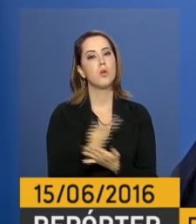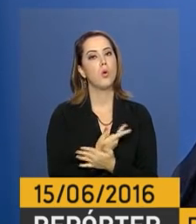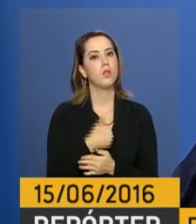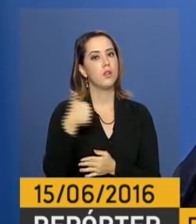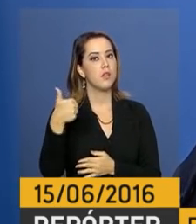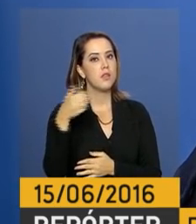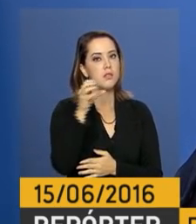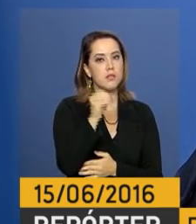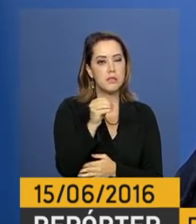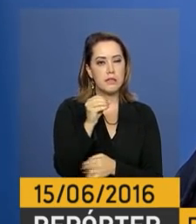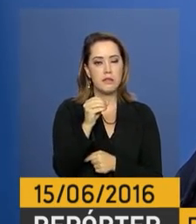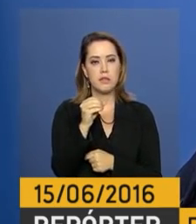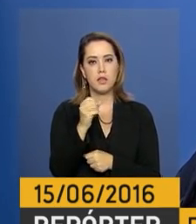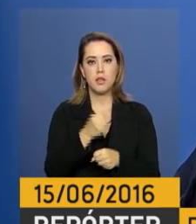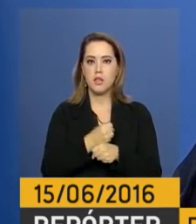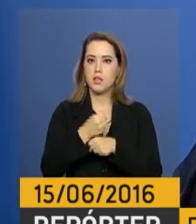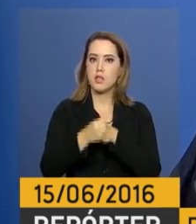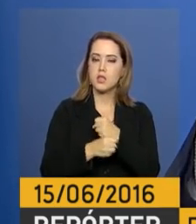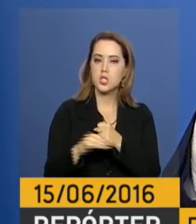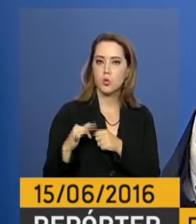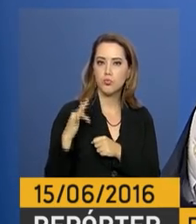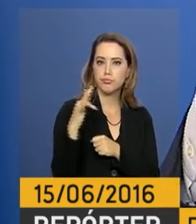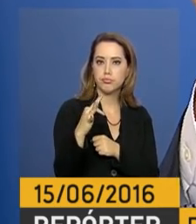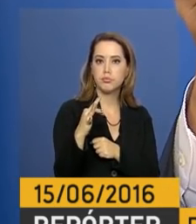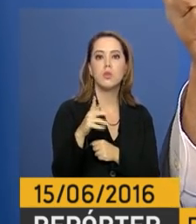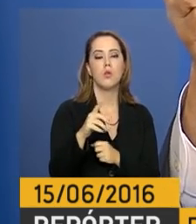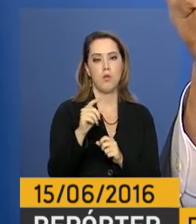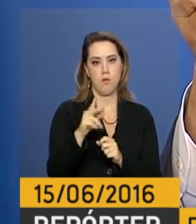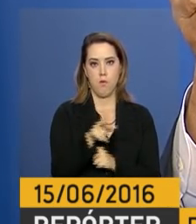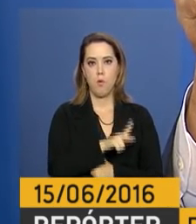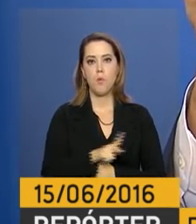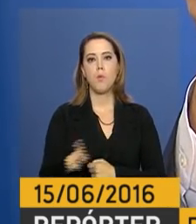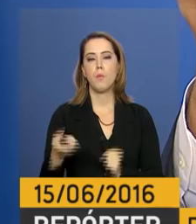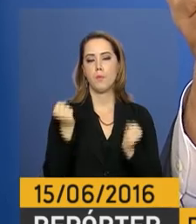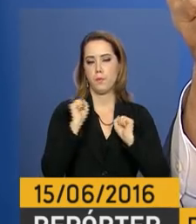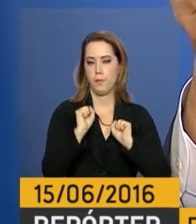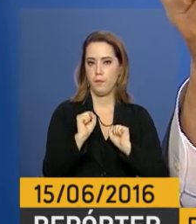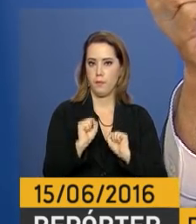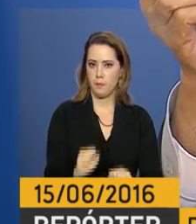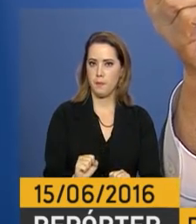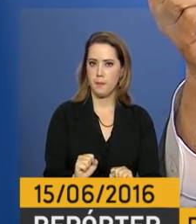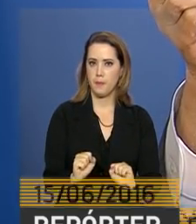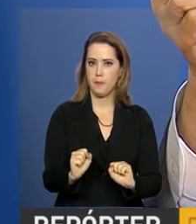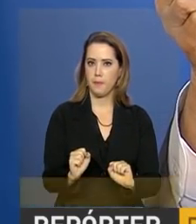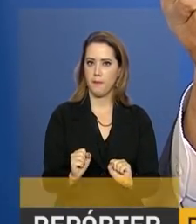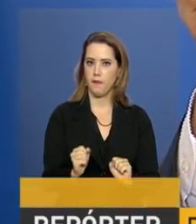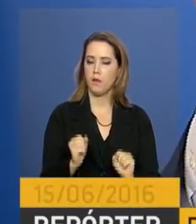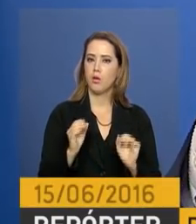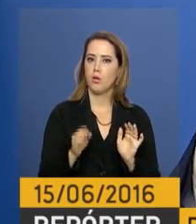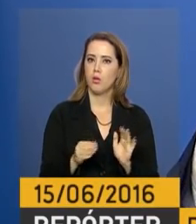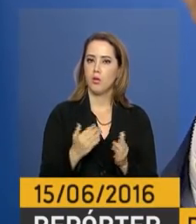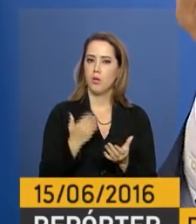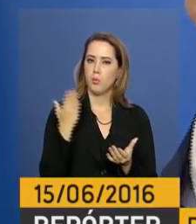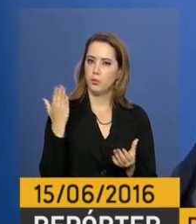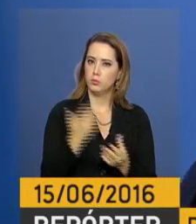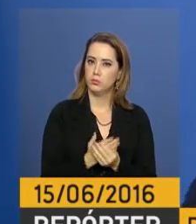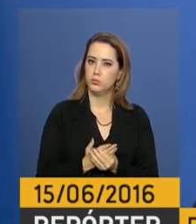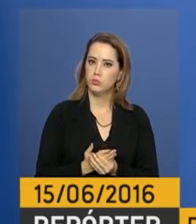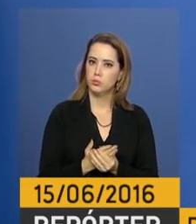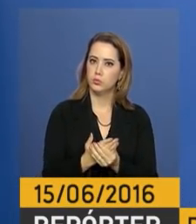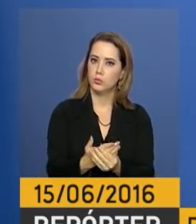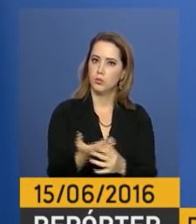ano o presidente da República pode propor ao Congresso Nacional uma